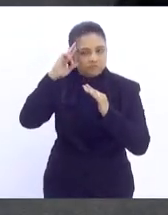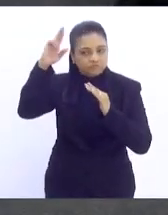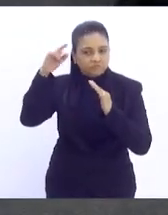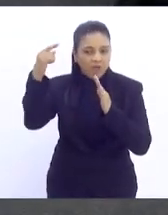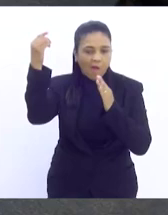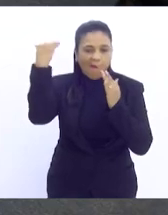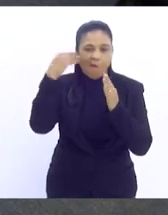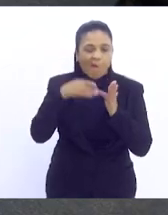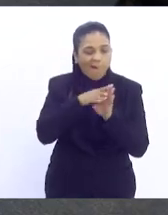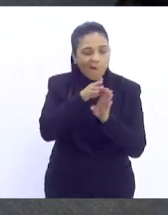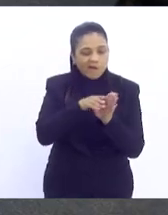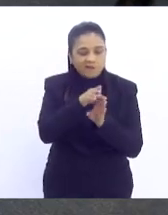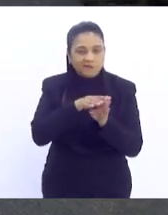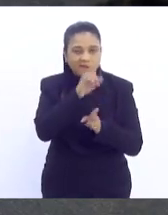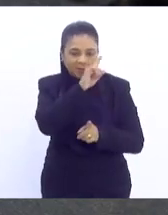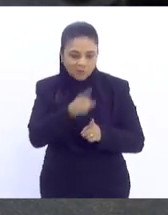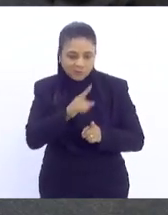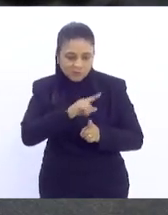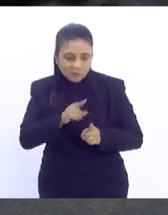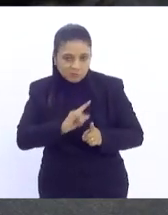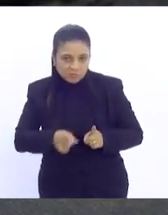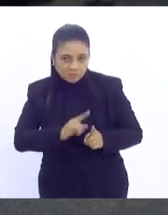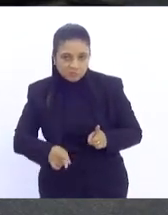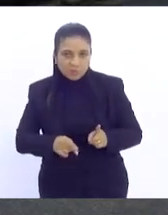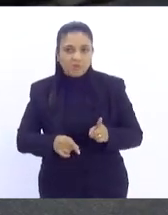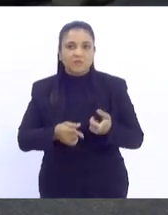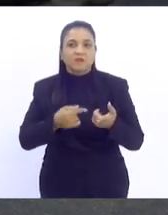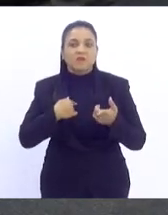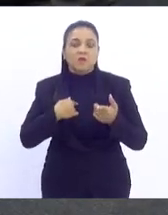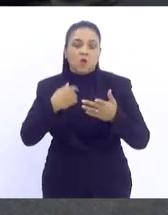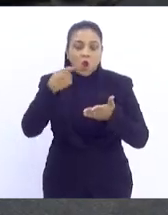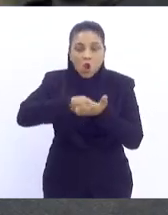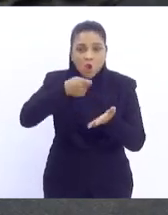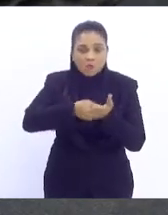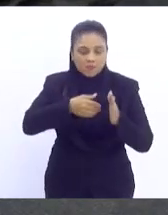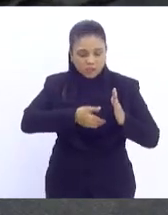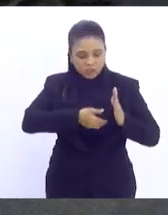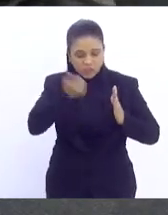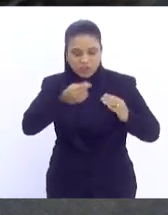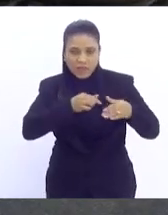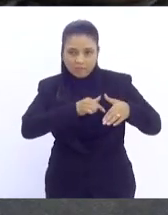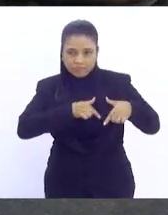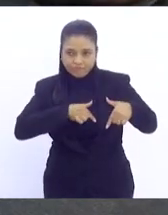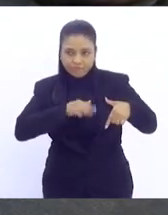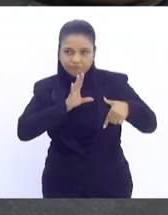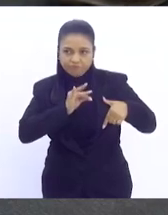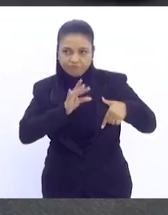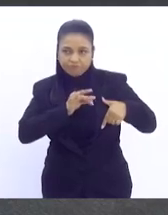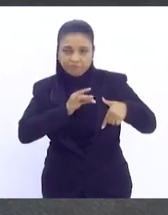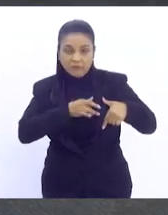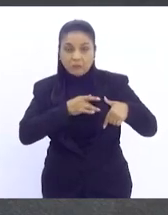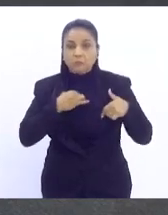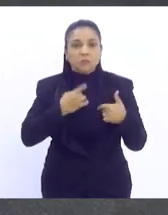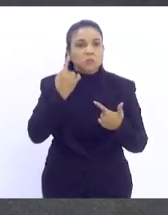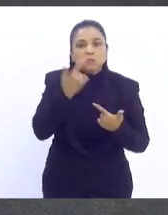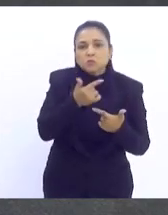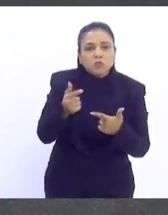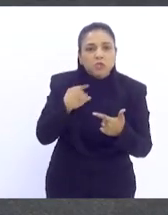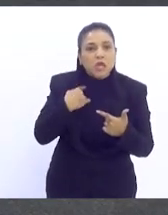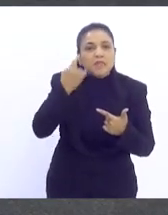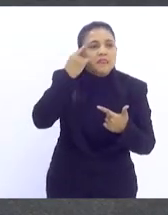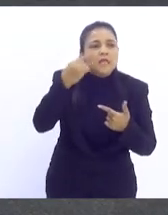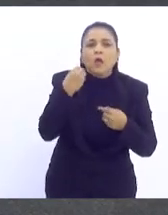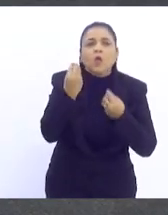disseram que foram obrigadas a retirar o adesivo sobre de que elas não tinham ideia com quem